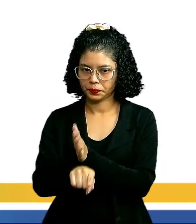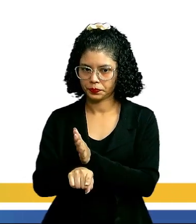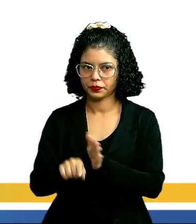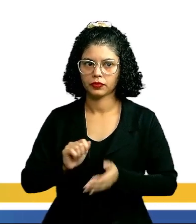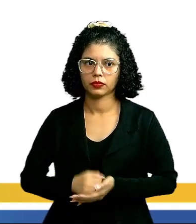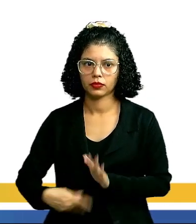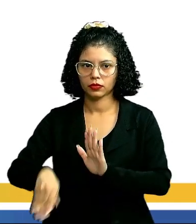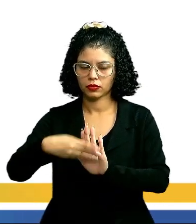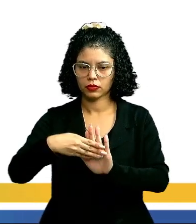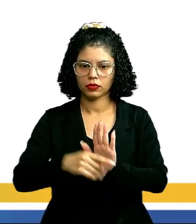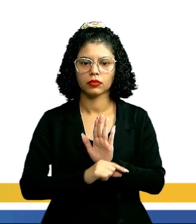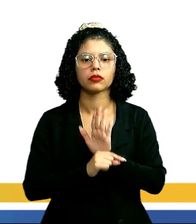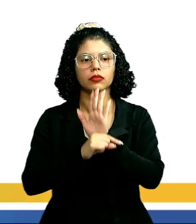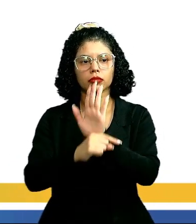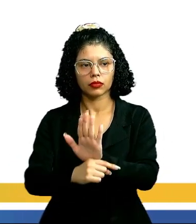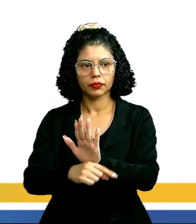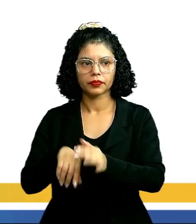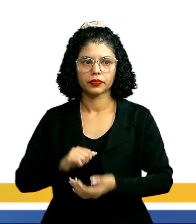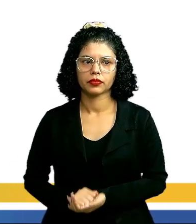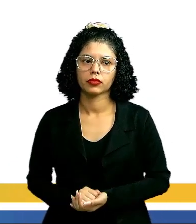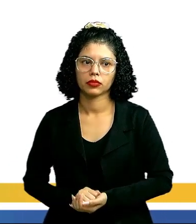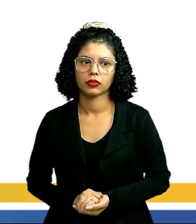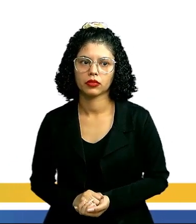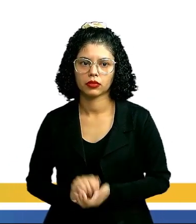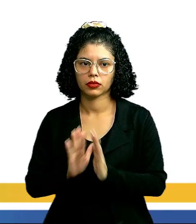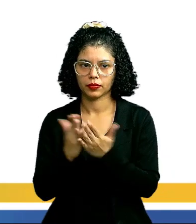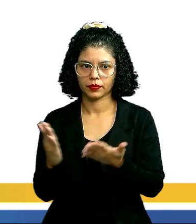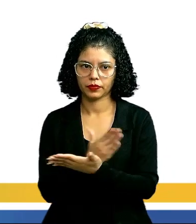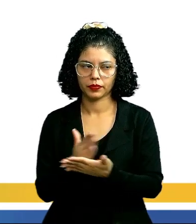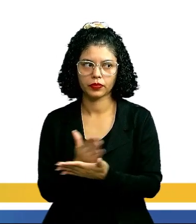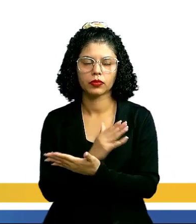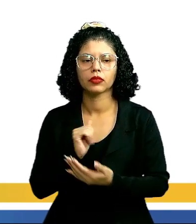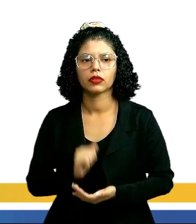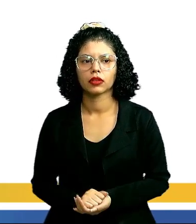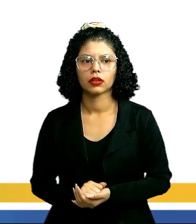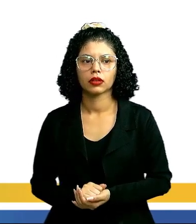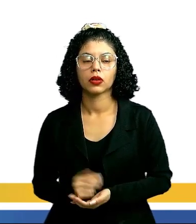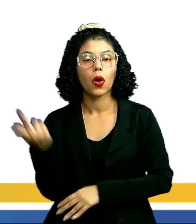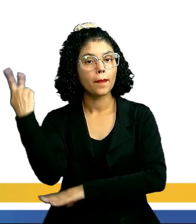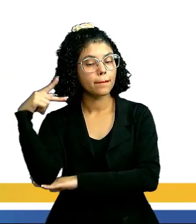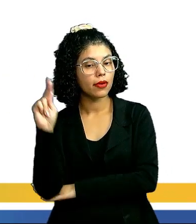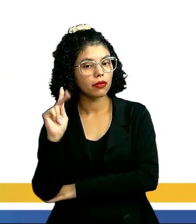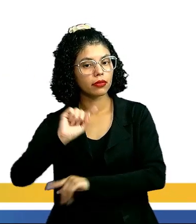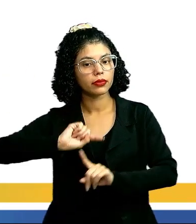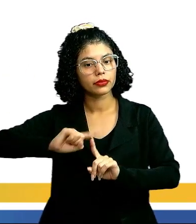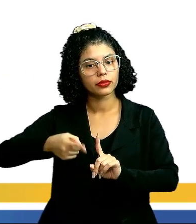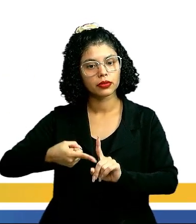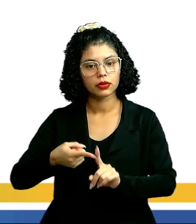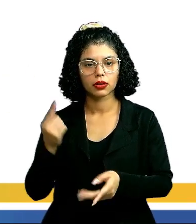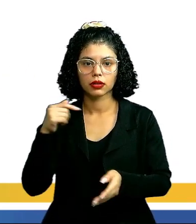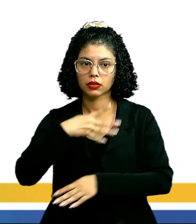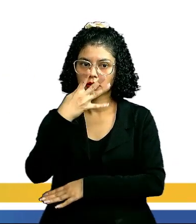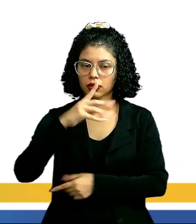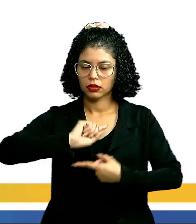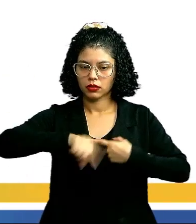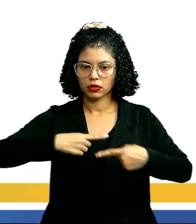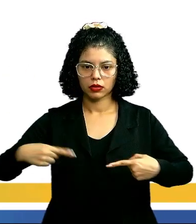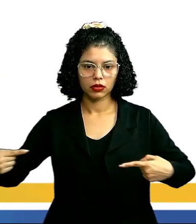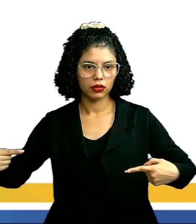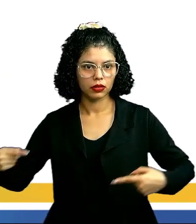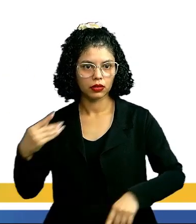questões propostas no livro de vocês. O período de gestação, essa é a questão 4, lá da